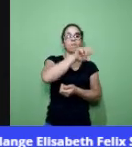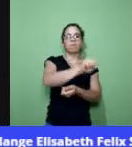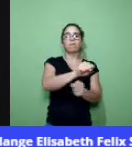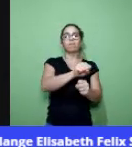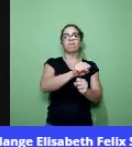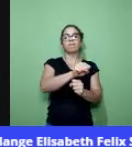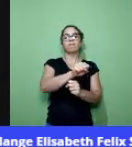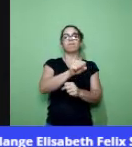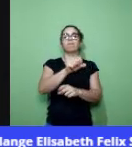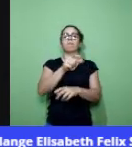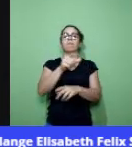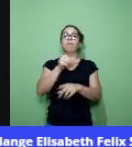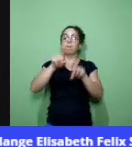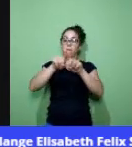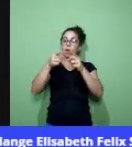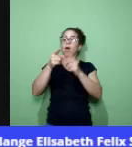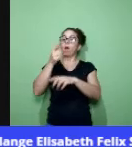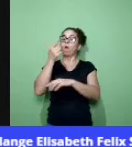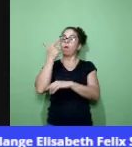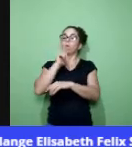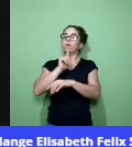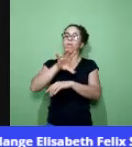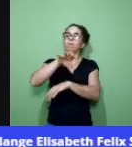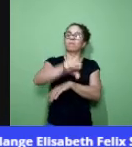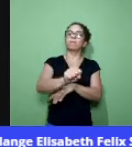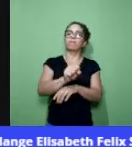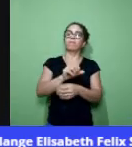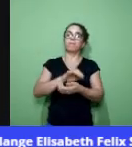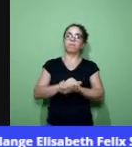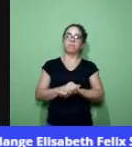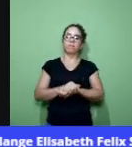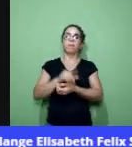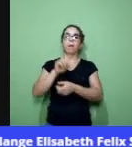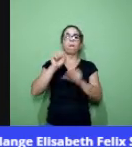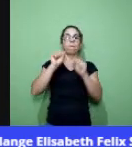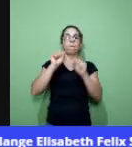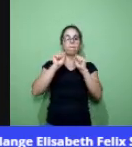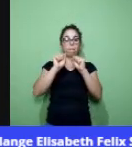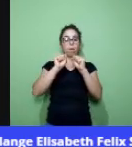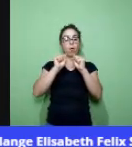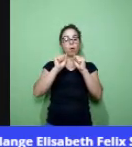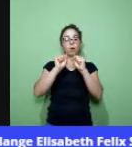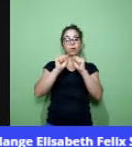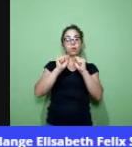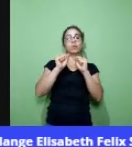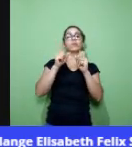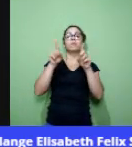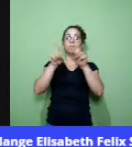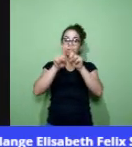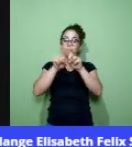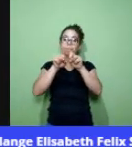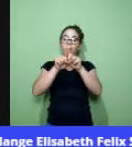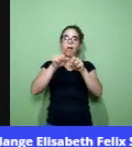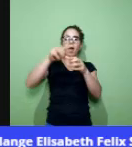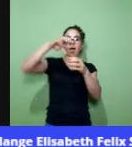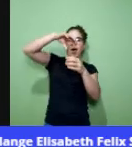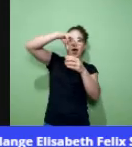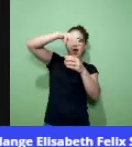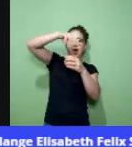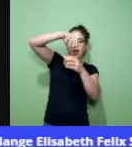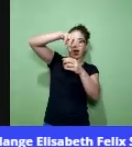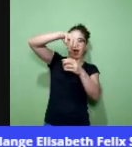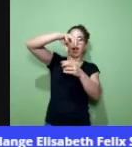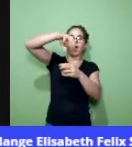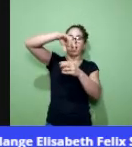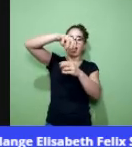vezes meu aluno não consegue pegar. Mas uma situação aqui já fica mais alto, ele pode conseguir, né? Então, assim,